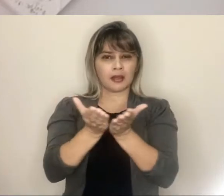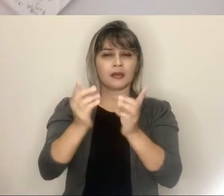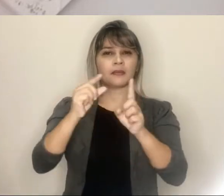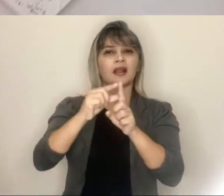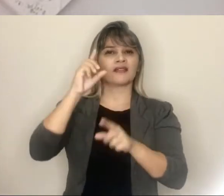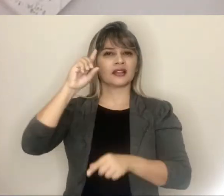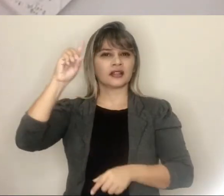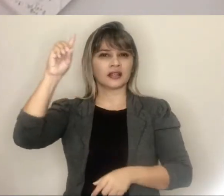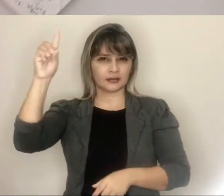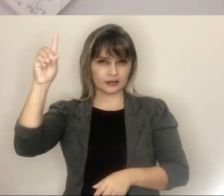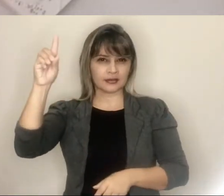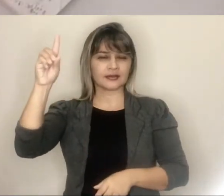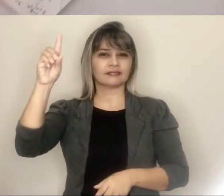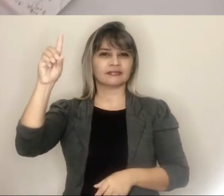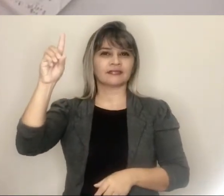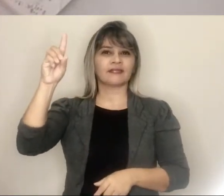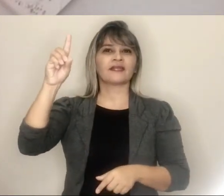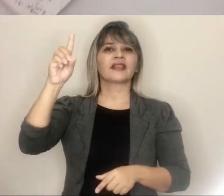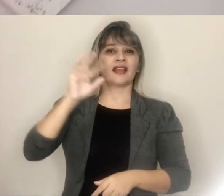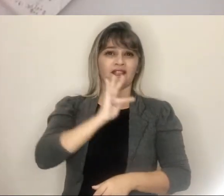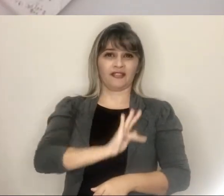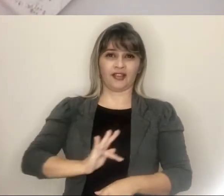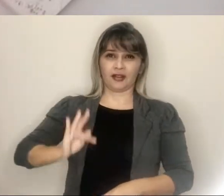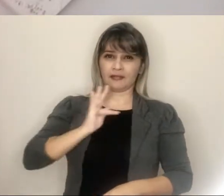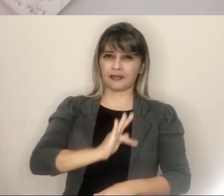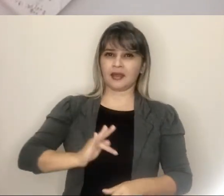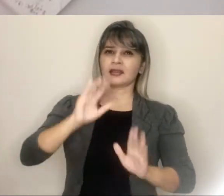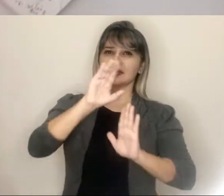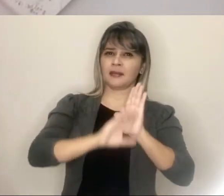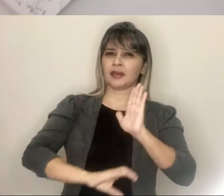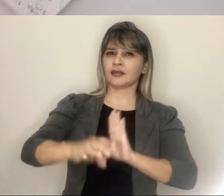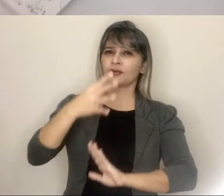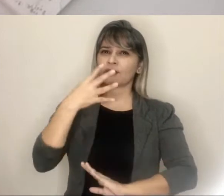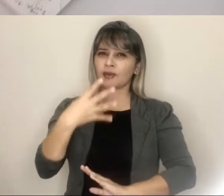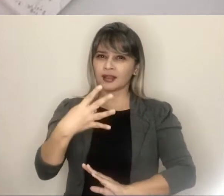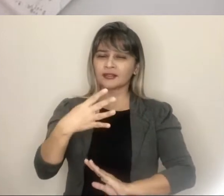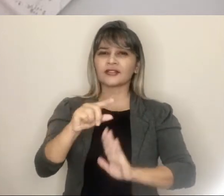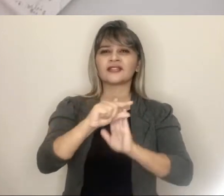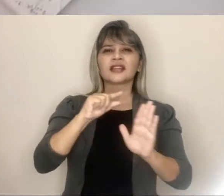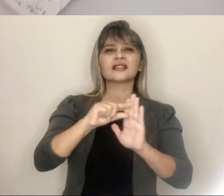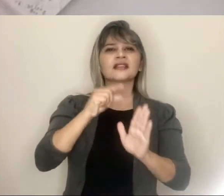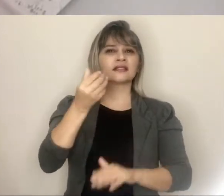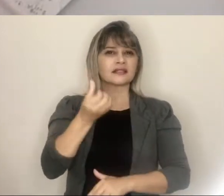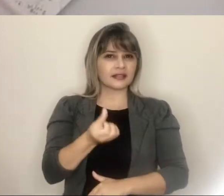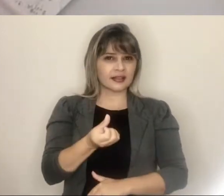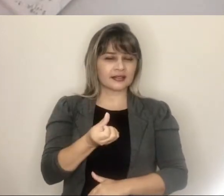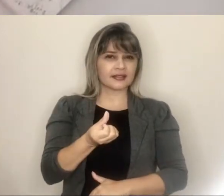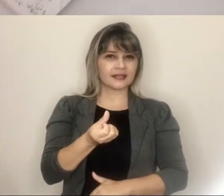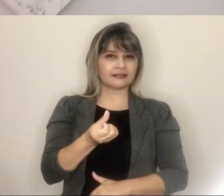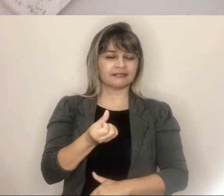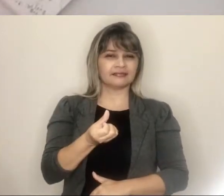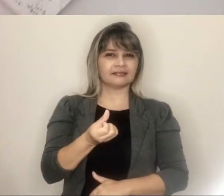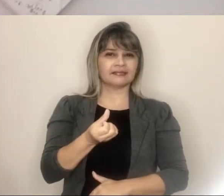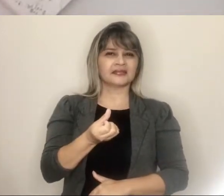Filipenses 4:6, que diz o seguinte: não andeis inquietos por coisa alguma, antes